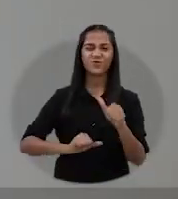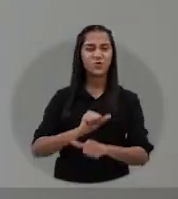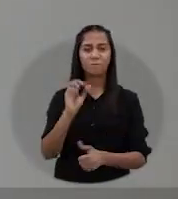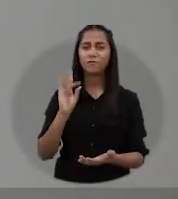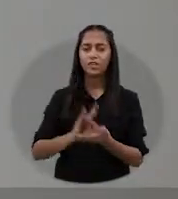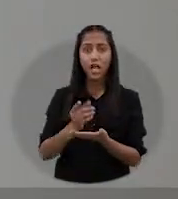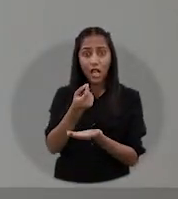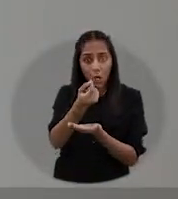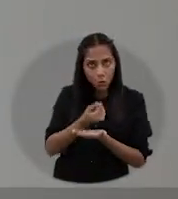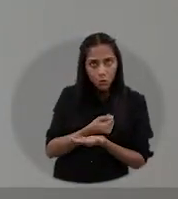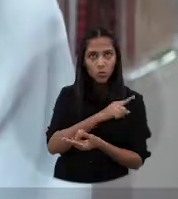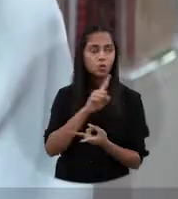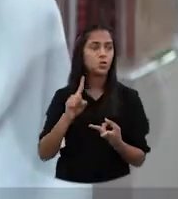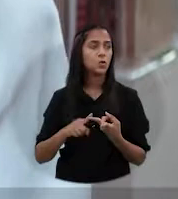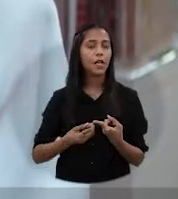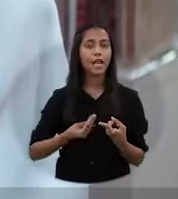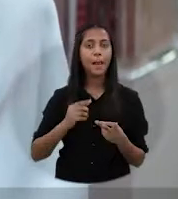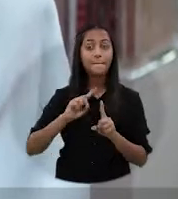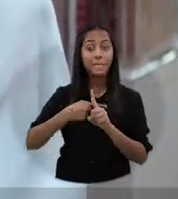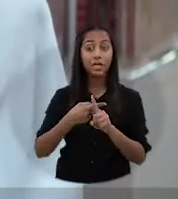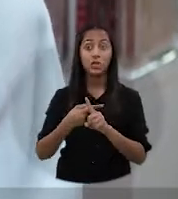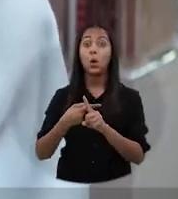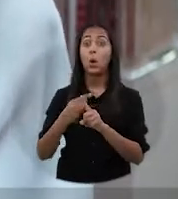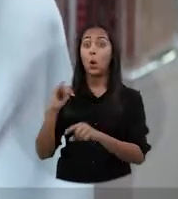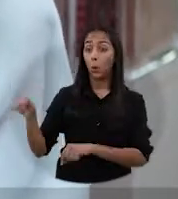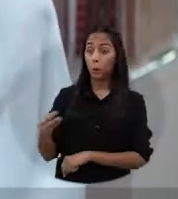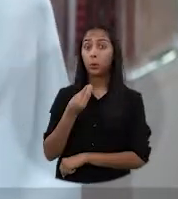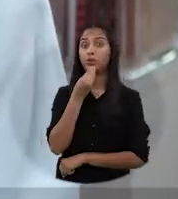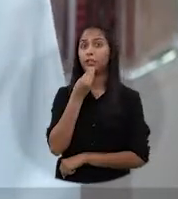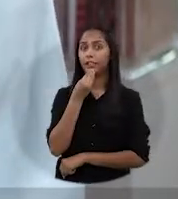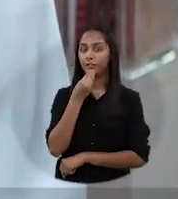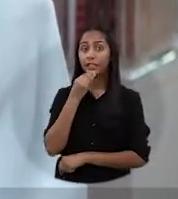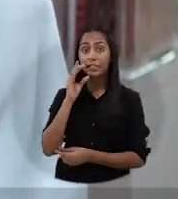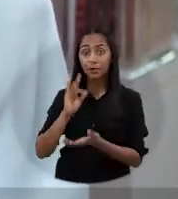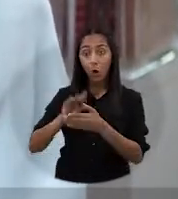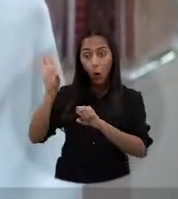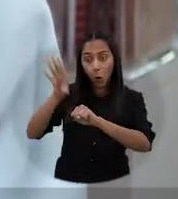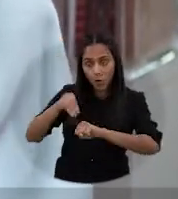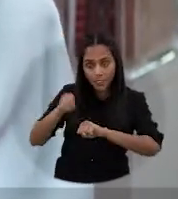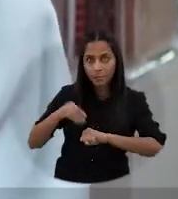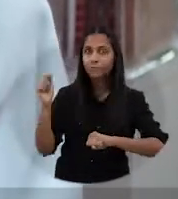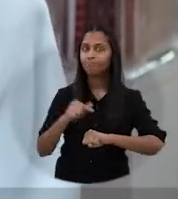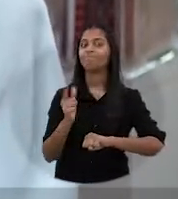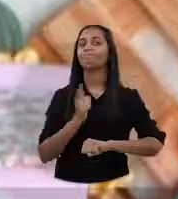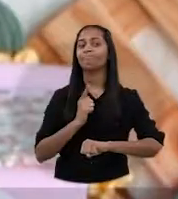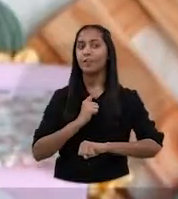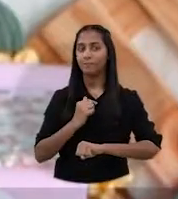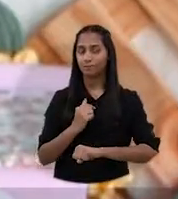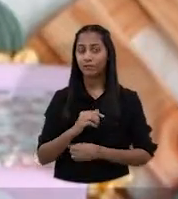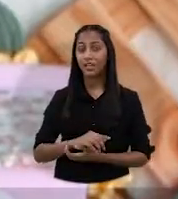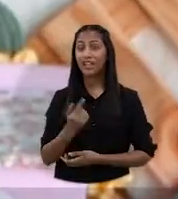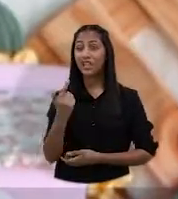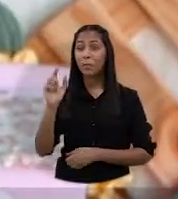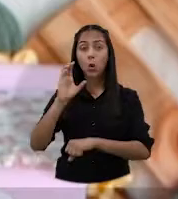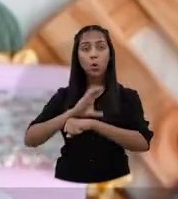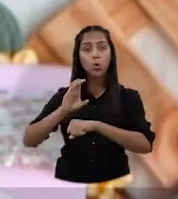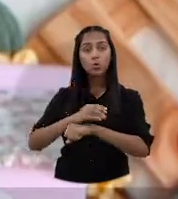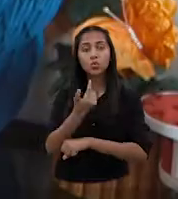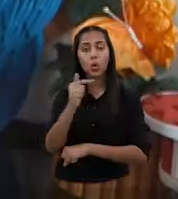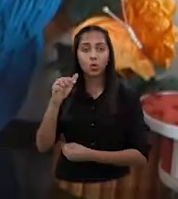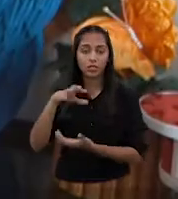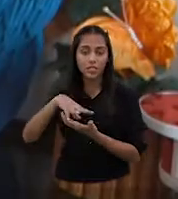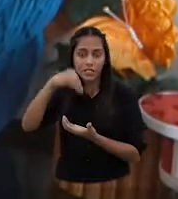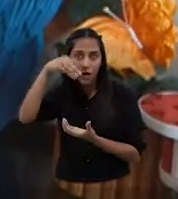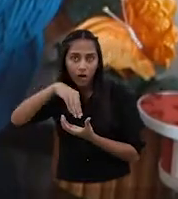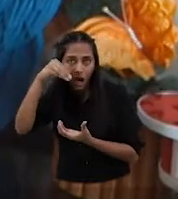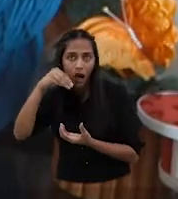mudou muita coisa, financeiramente, mais oportunidade, mais conhecimento. Então aí depois veio os outros cursos,